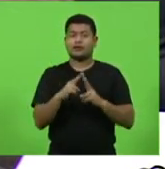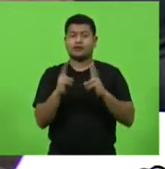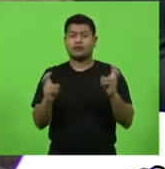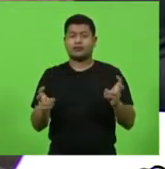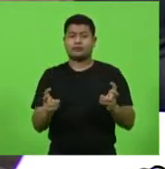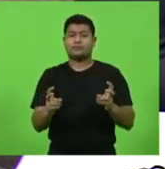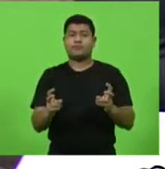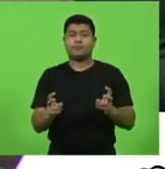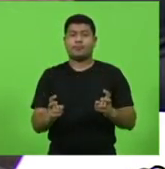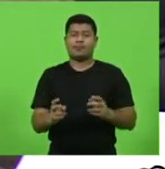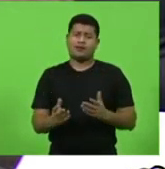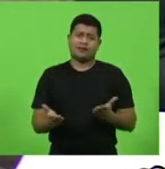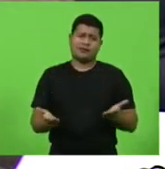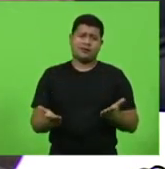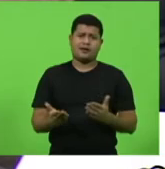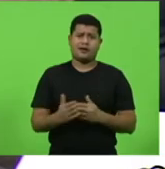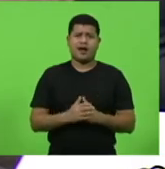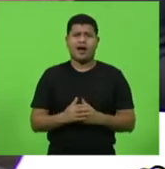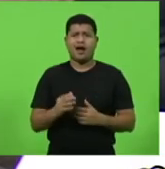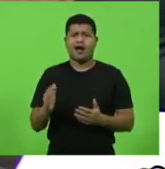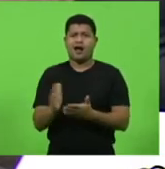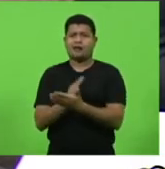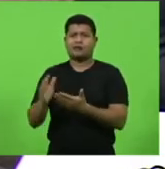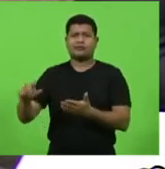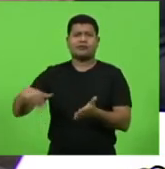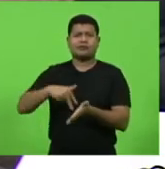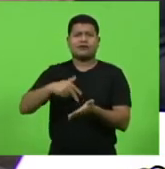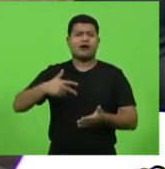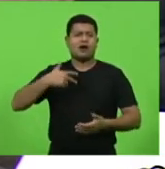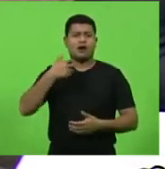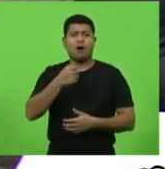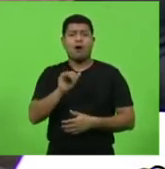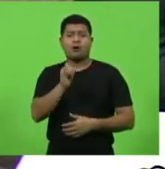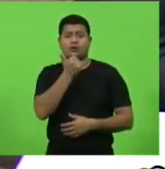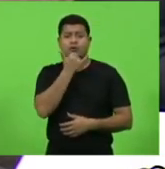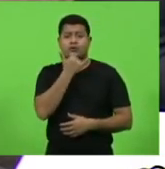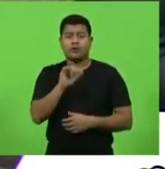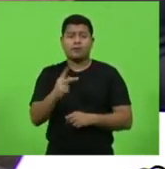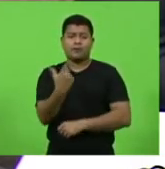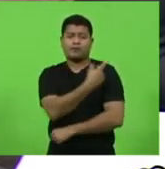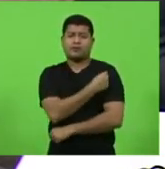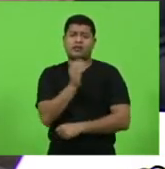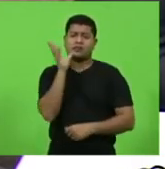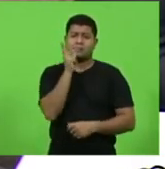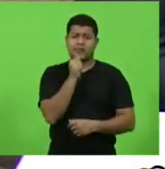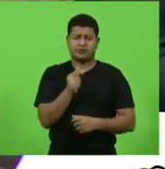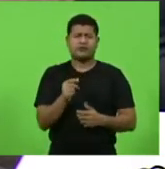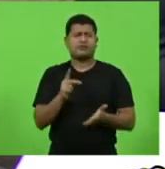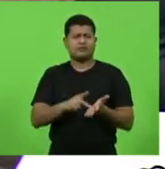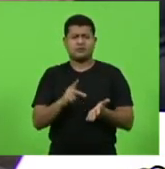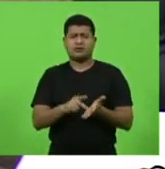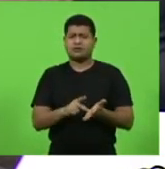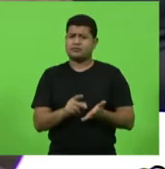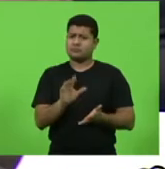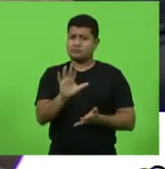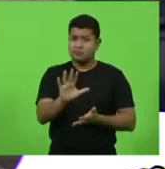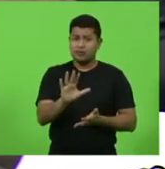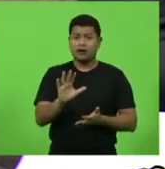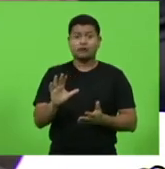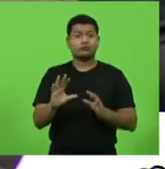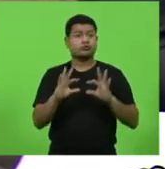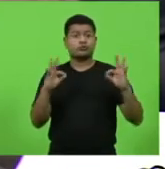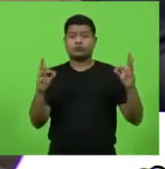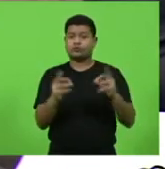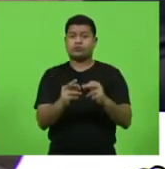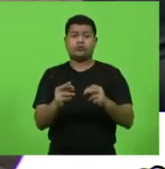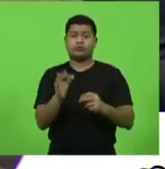E, horas, não me venham com desculpas de que vacina está demorando. Sim, está demorando, mas está demorando para todos.